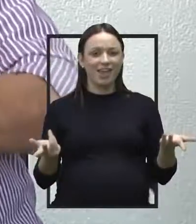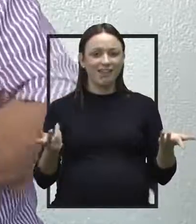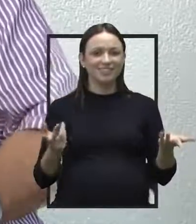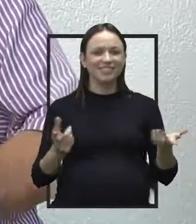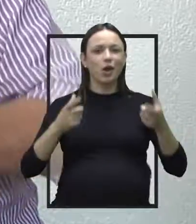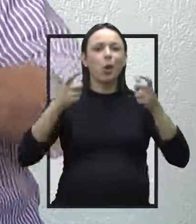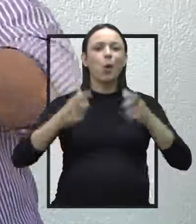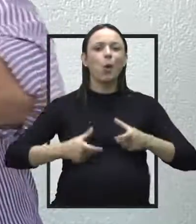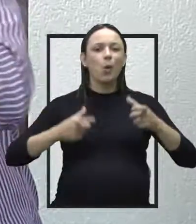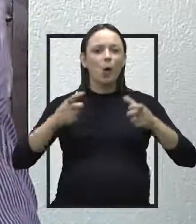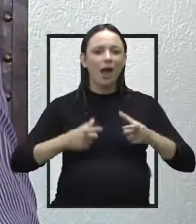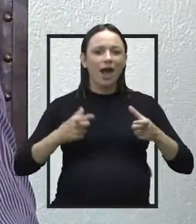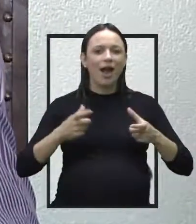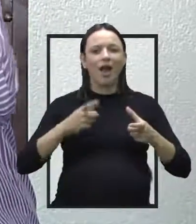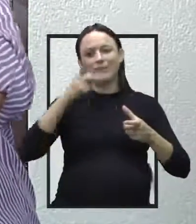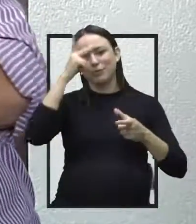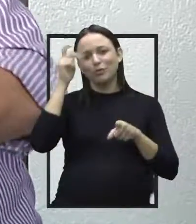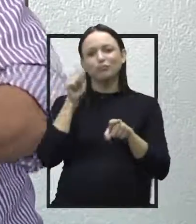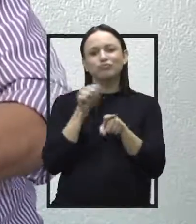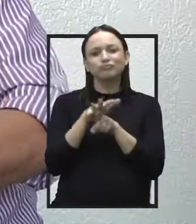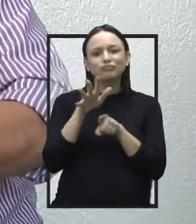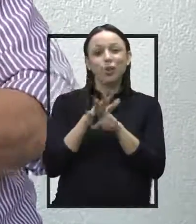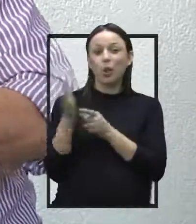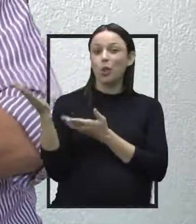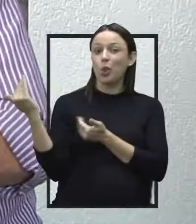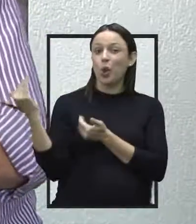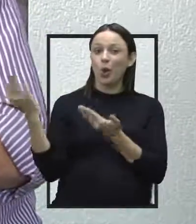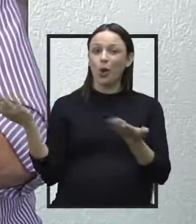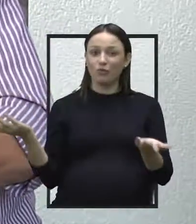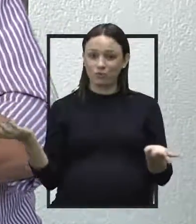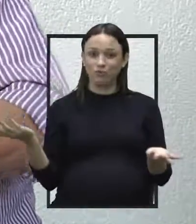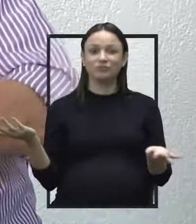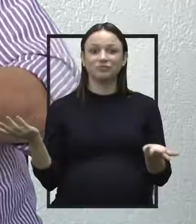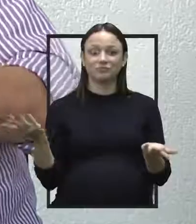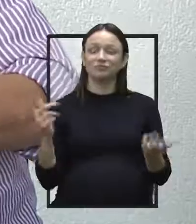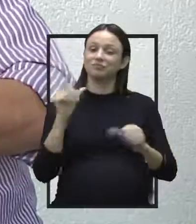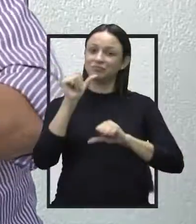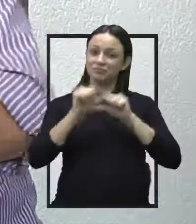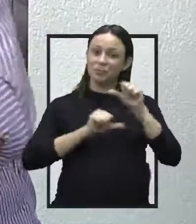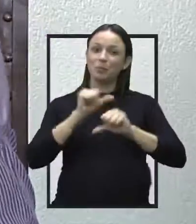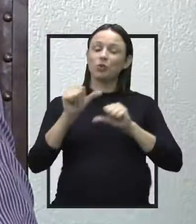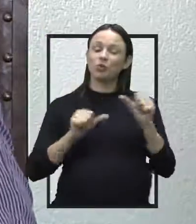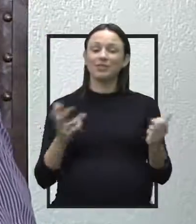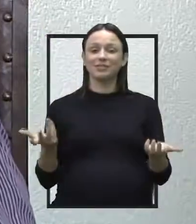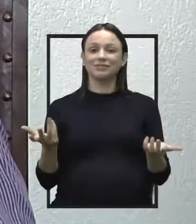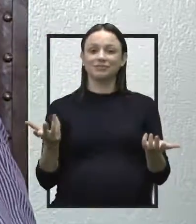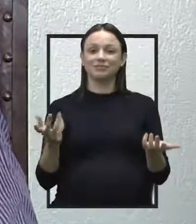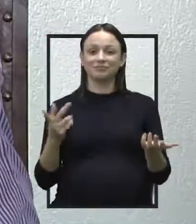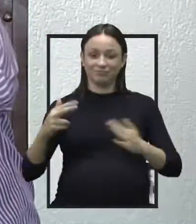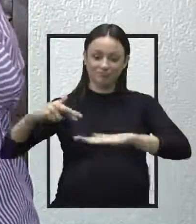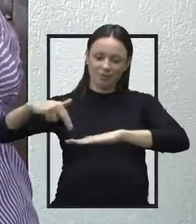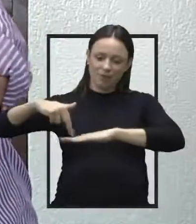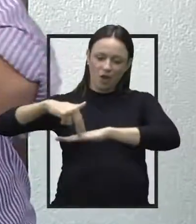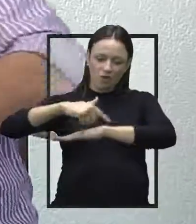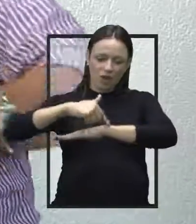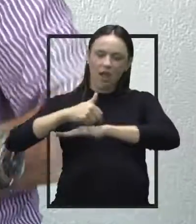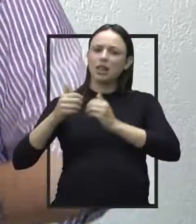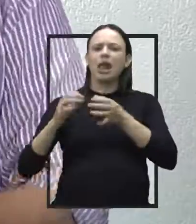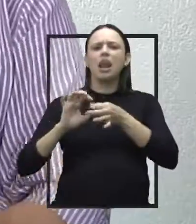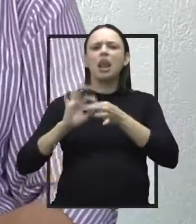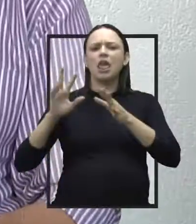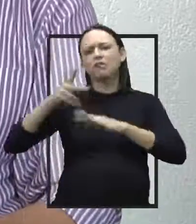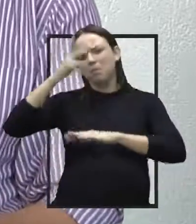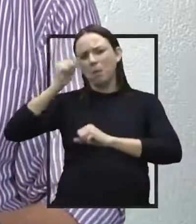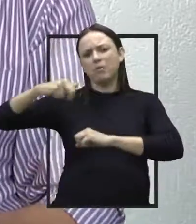nesses lugares frequentados principalmente por jovens, uma mudança para que a calçada fique aberta e